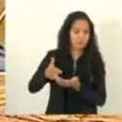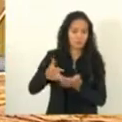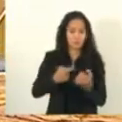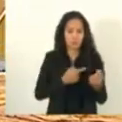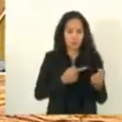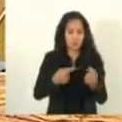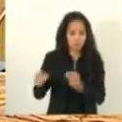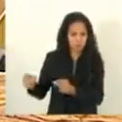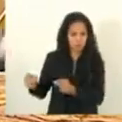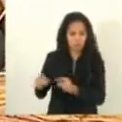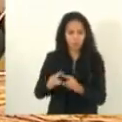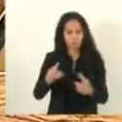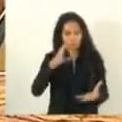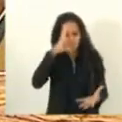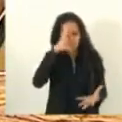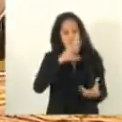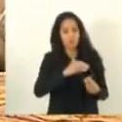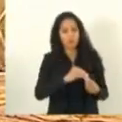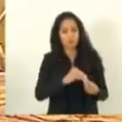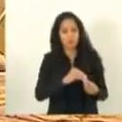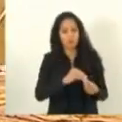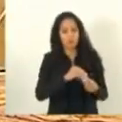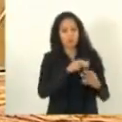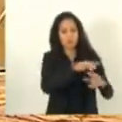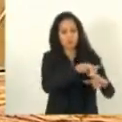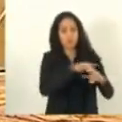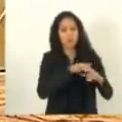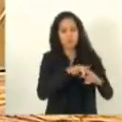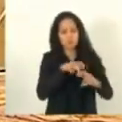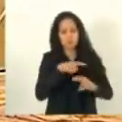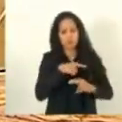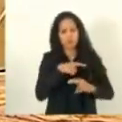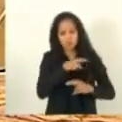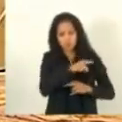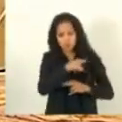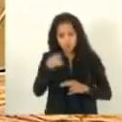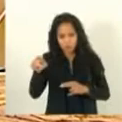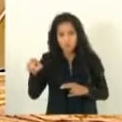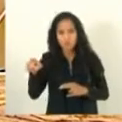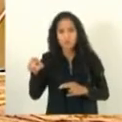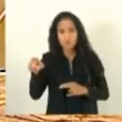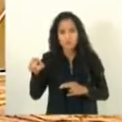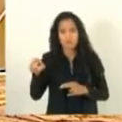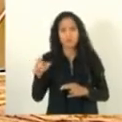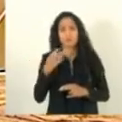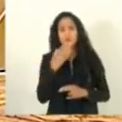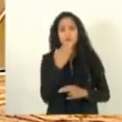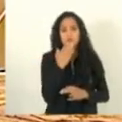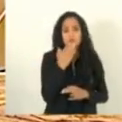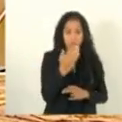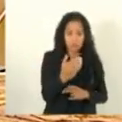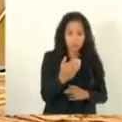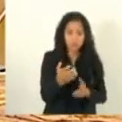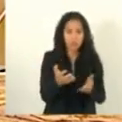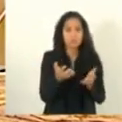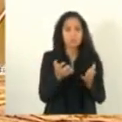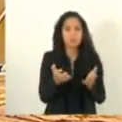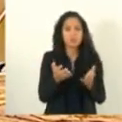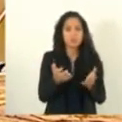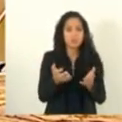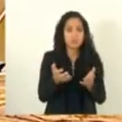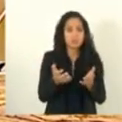compreendo os motivos que levam vocês a solicitarem